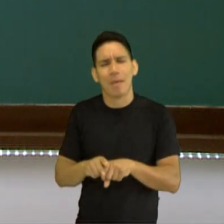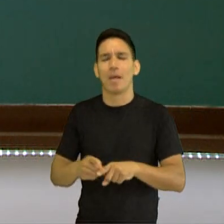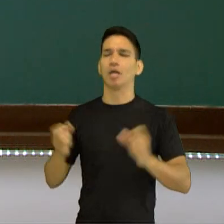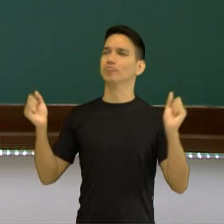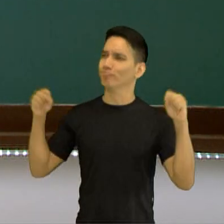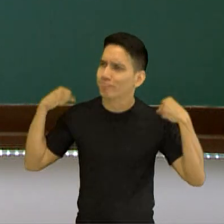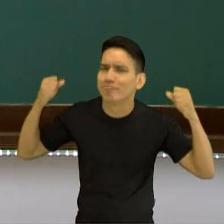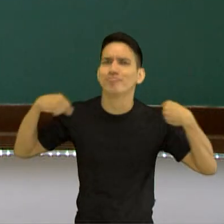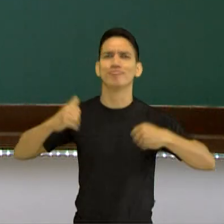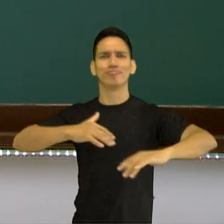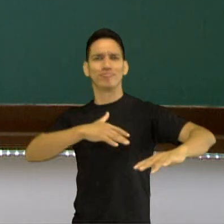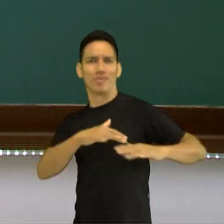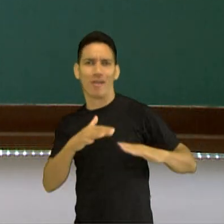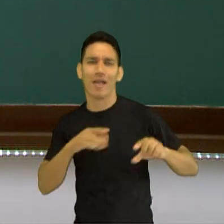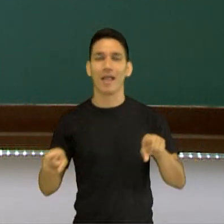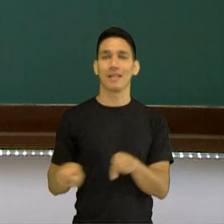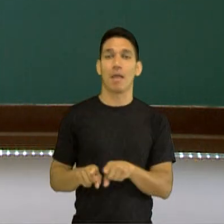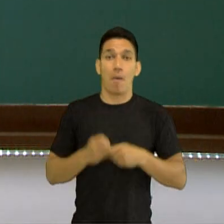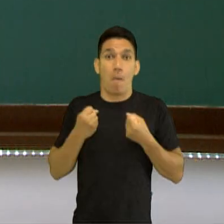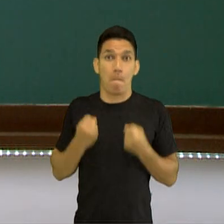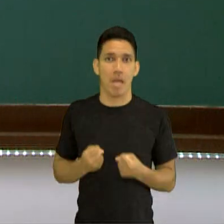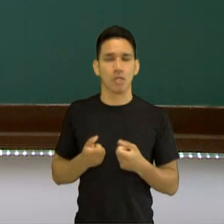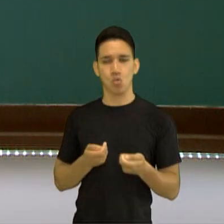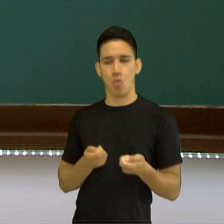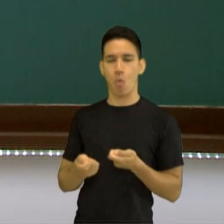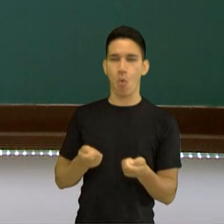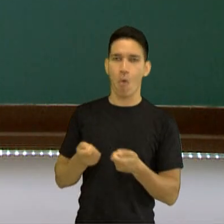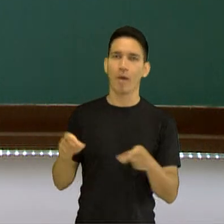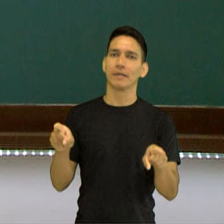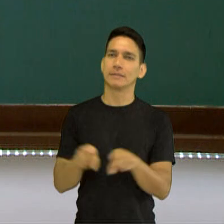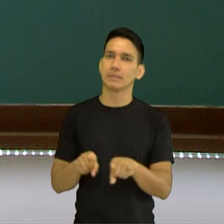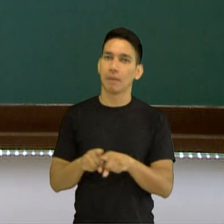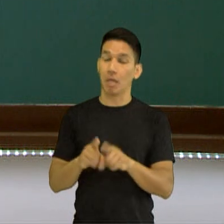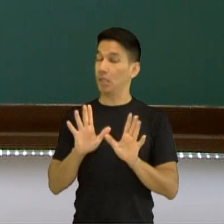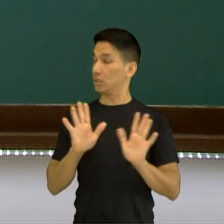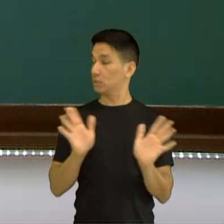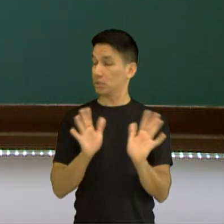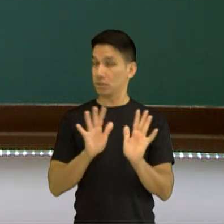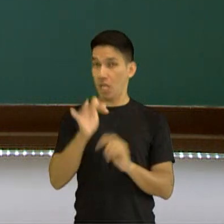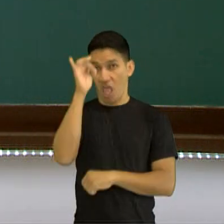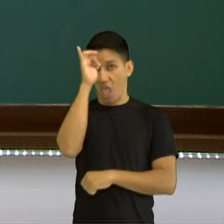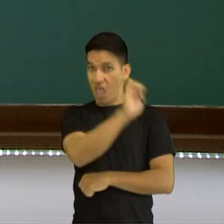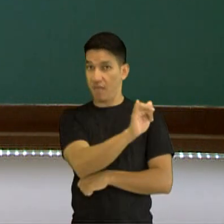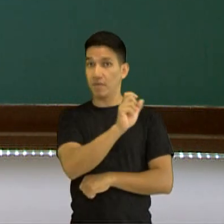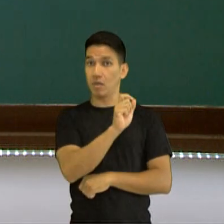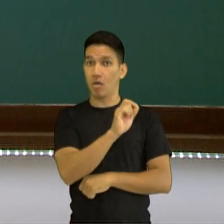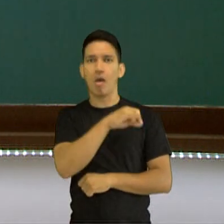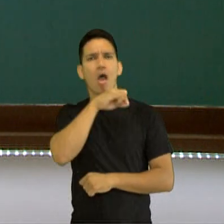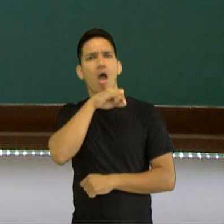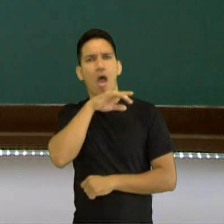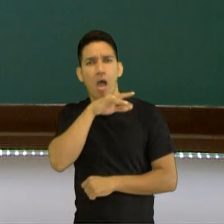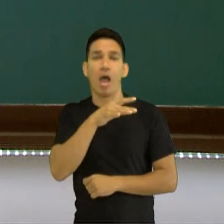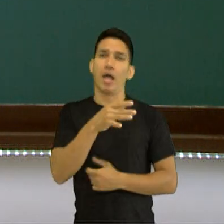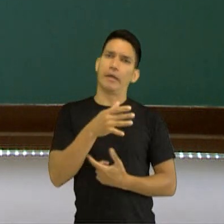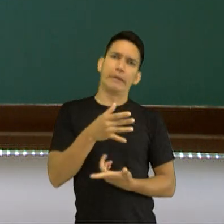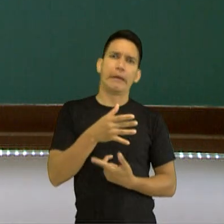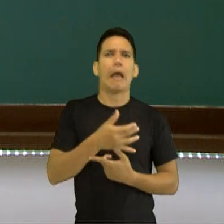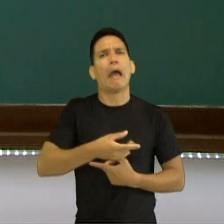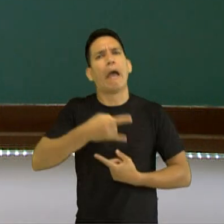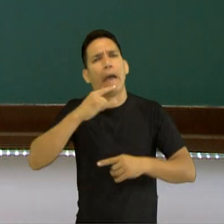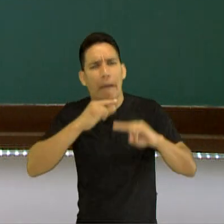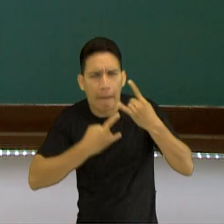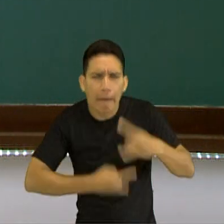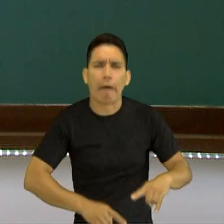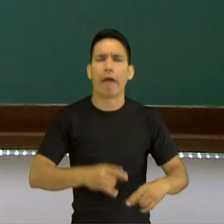física, manter o peso controlado e, claro, ficar longe de hábitos como alcoolismo, drogas, que tudo